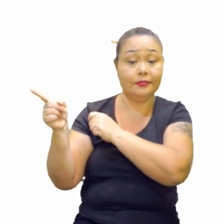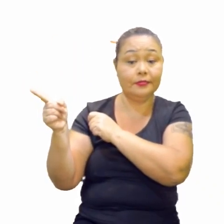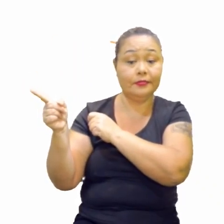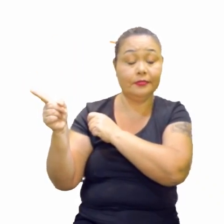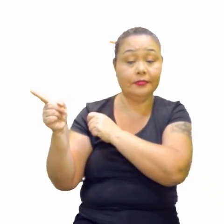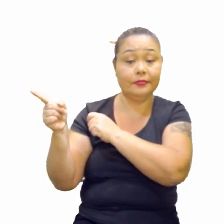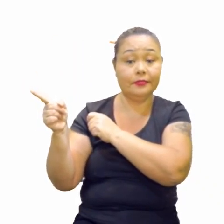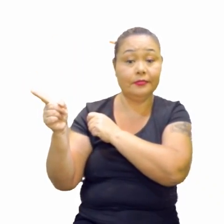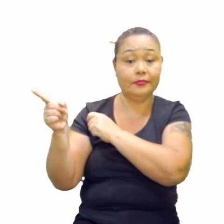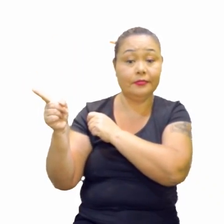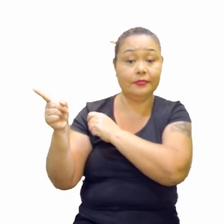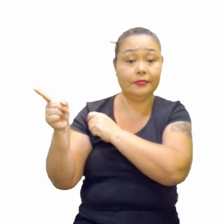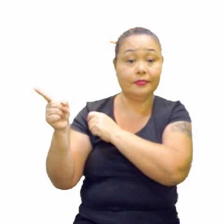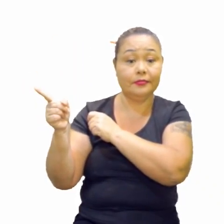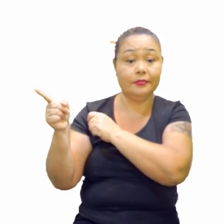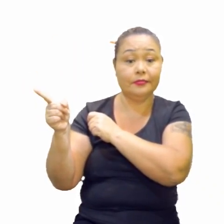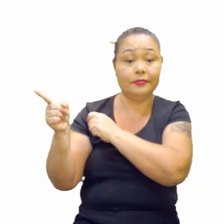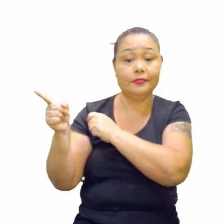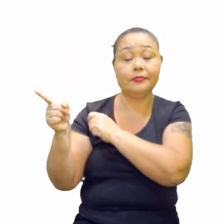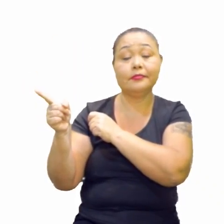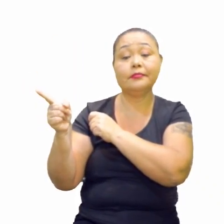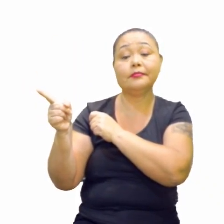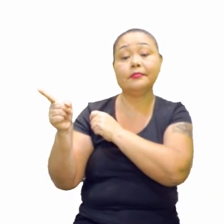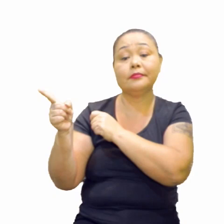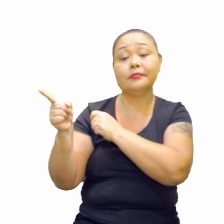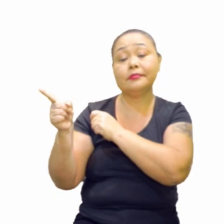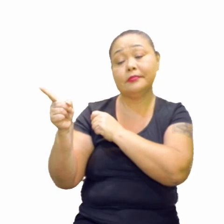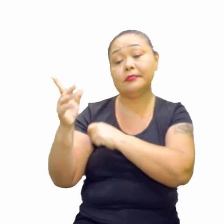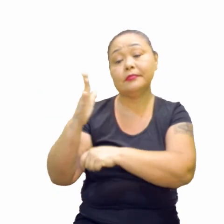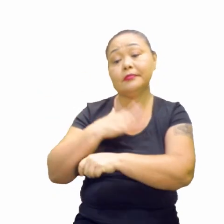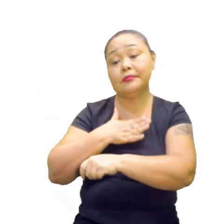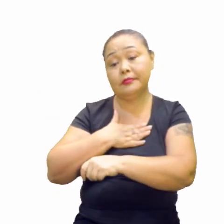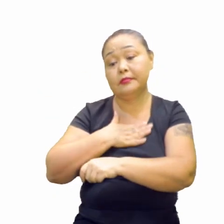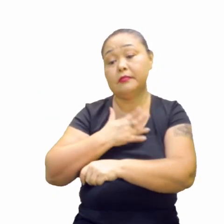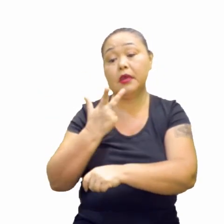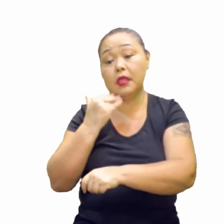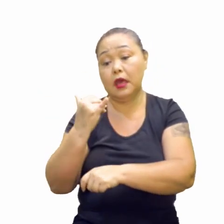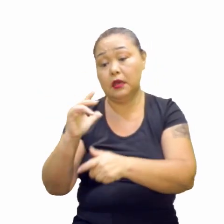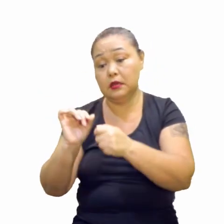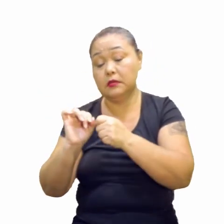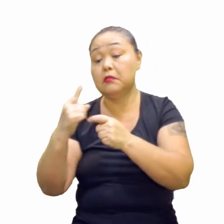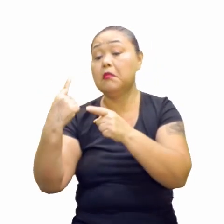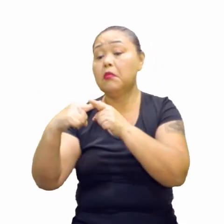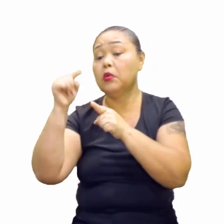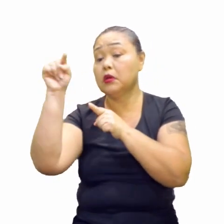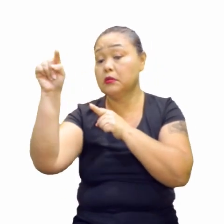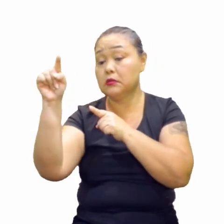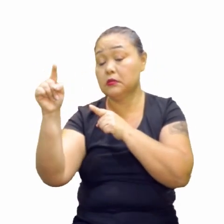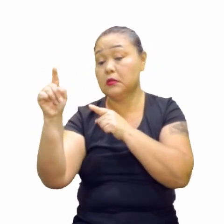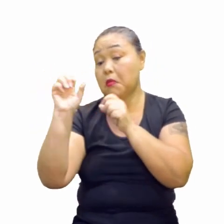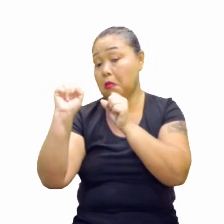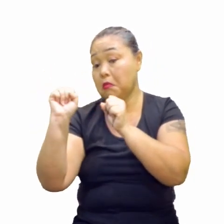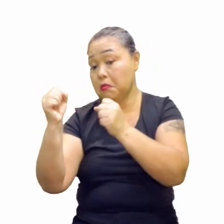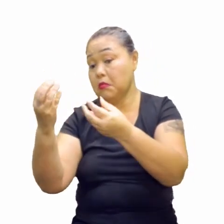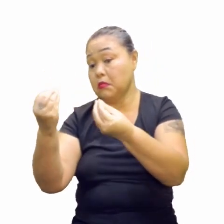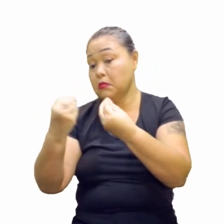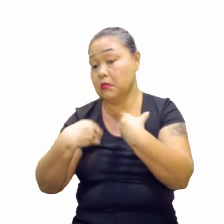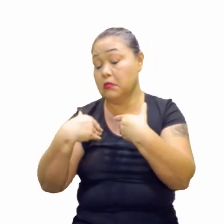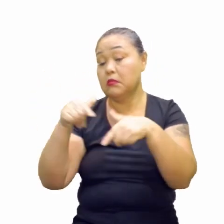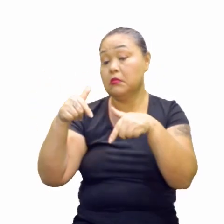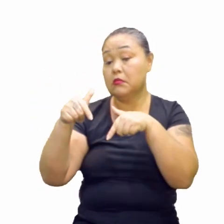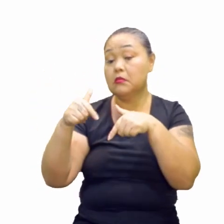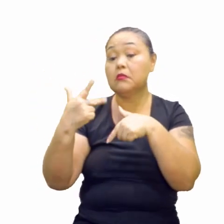We can't you give my dad a job. Por que você não pode dar o emprego ao meu pai?